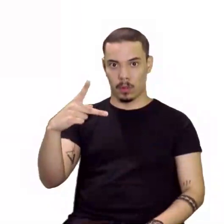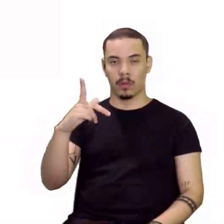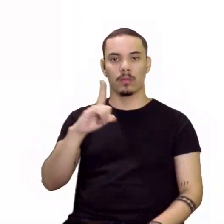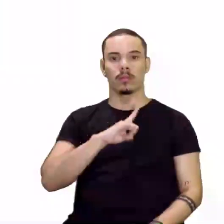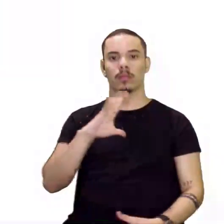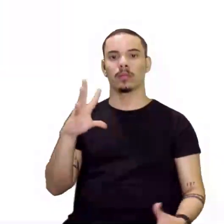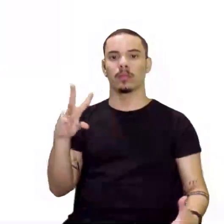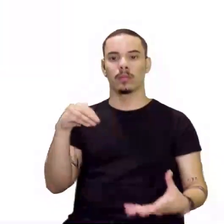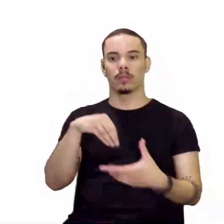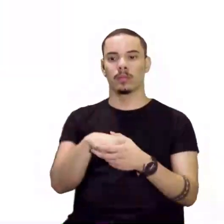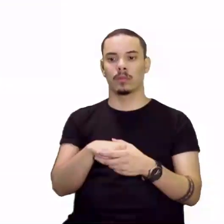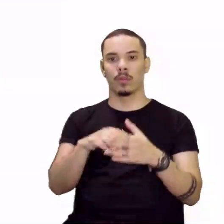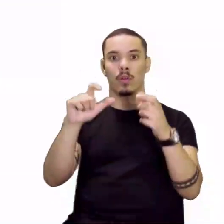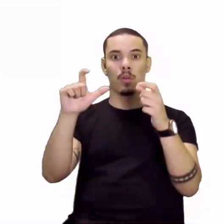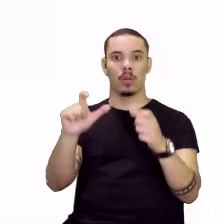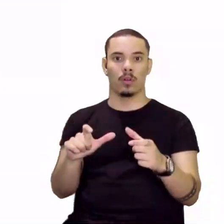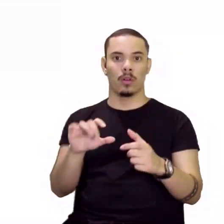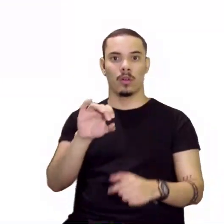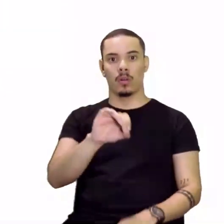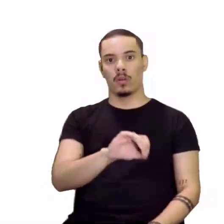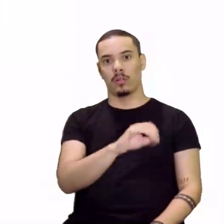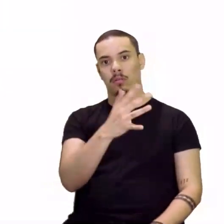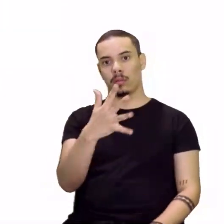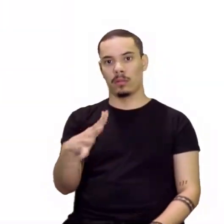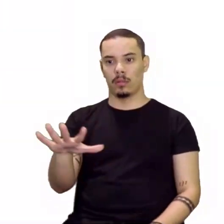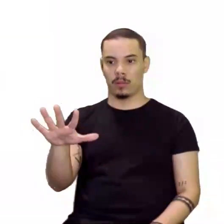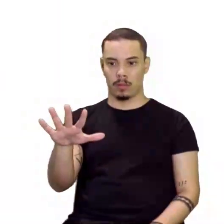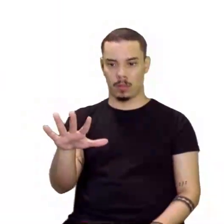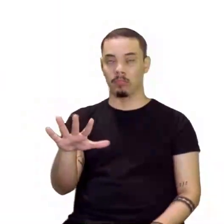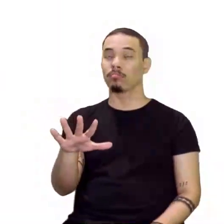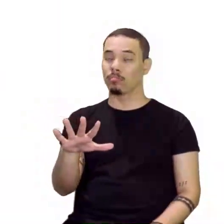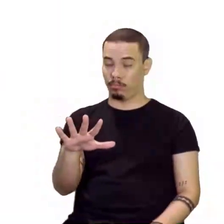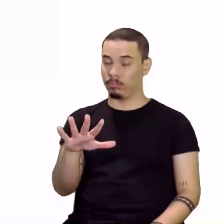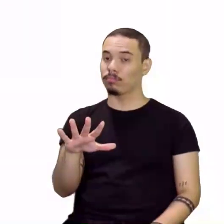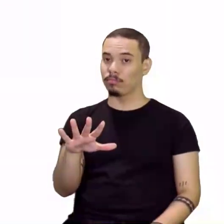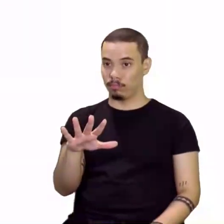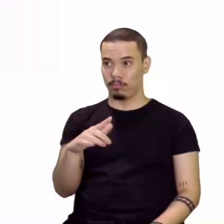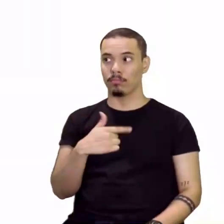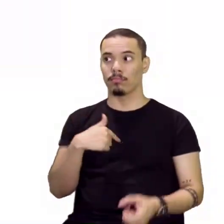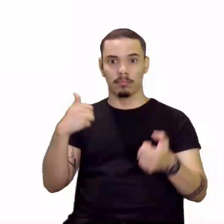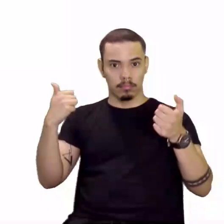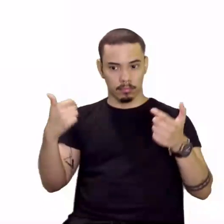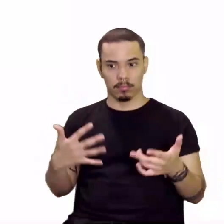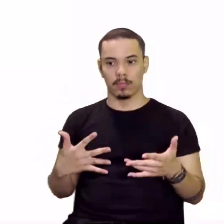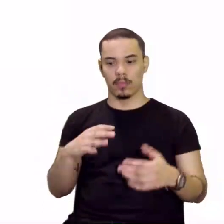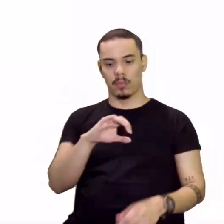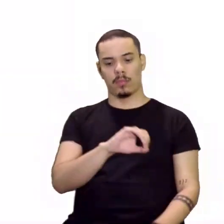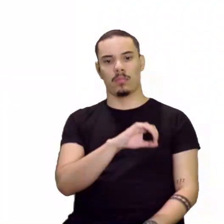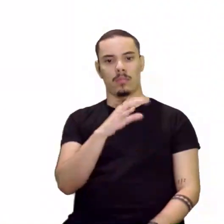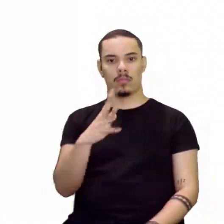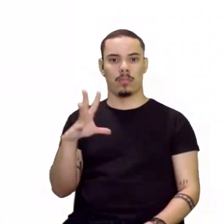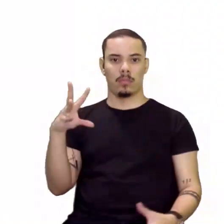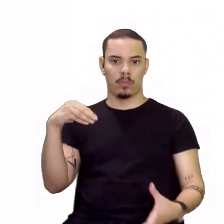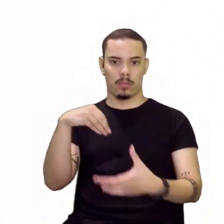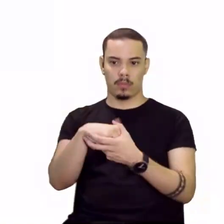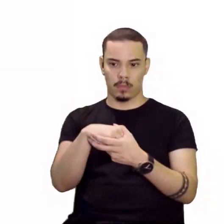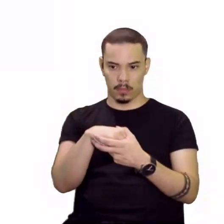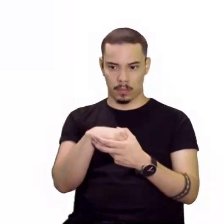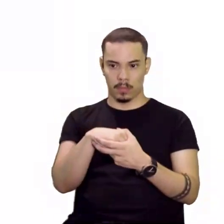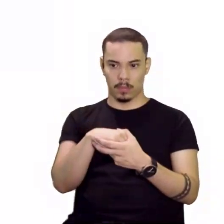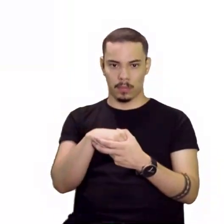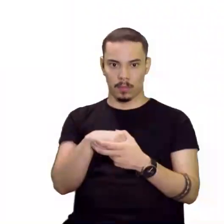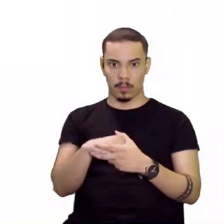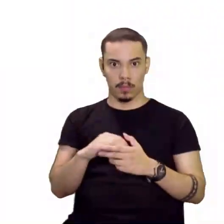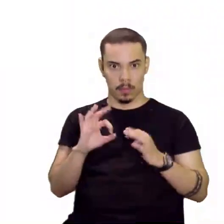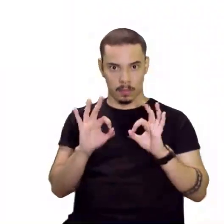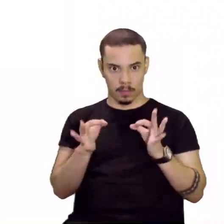dentro do oceano. Isso mesmo que eu falei, tá? Você entendeu bem? Está dentro